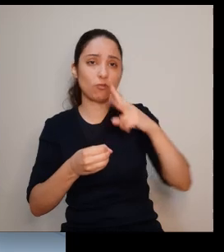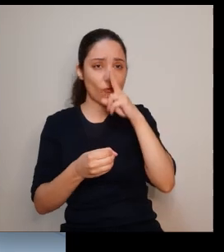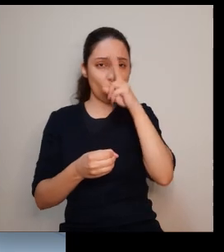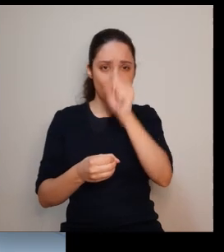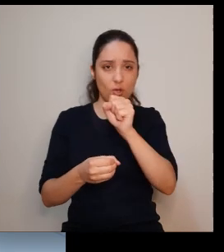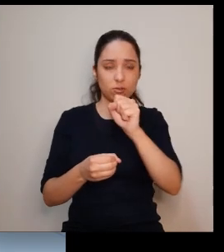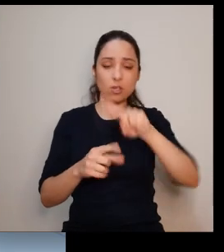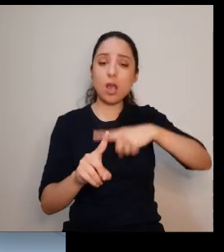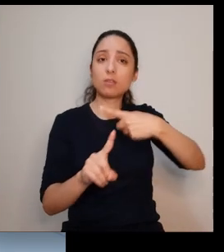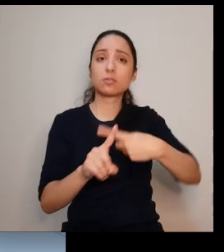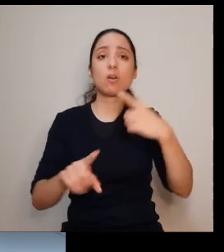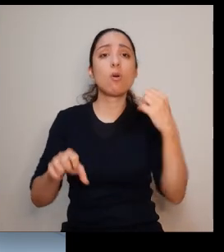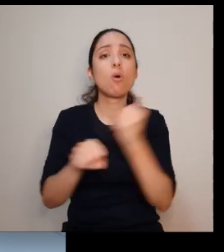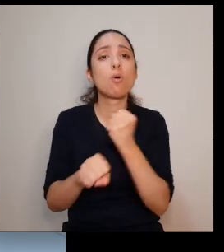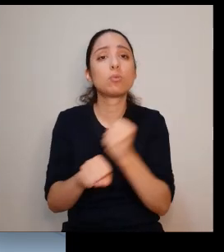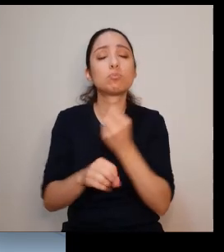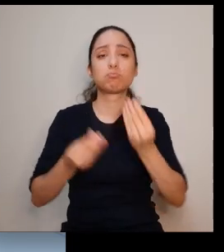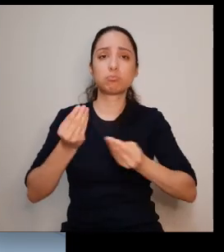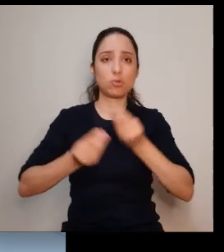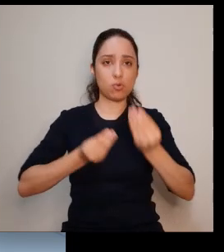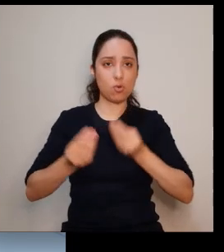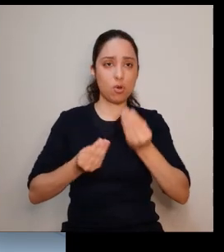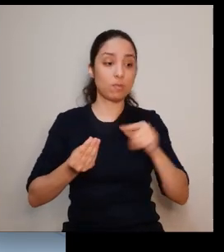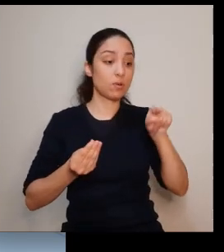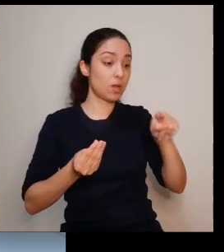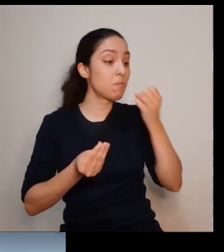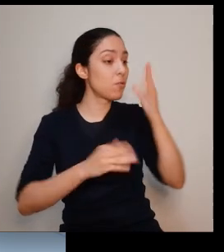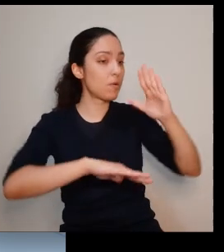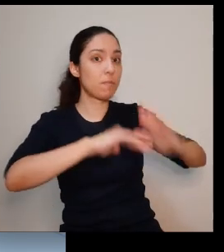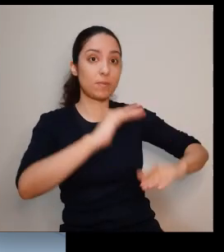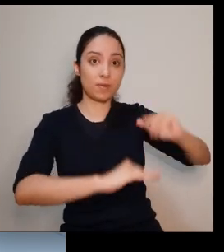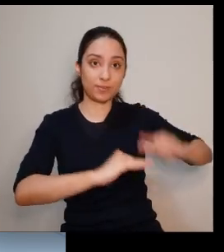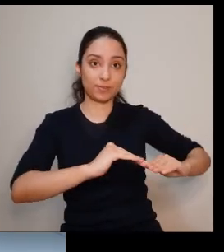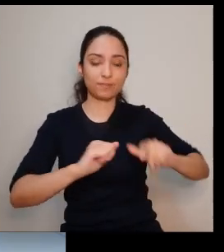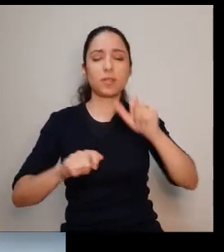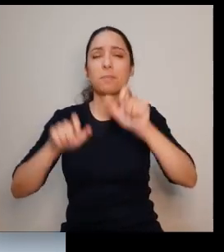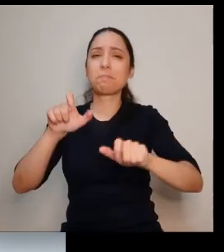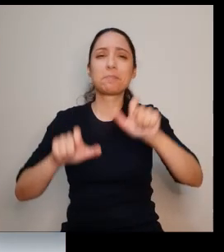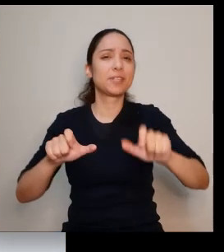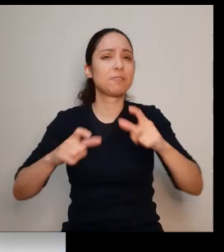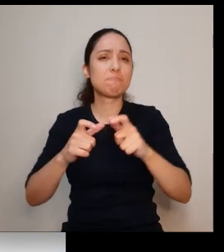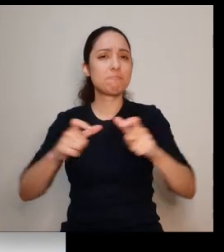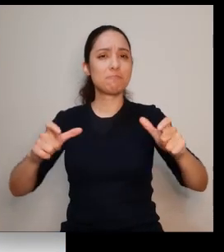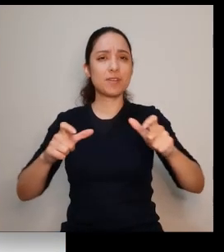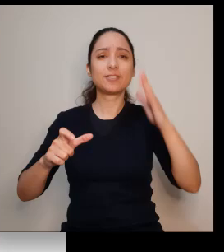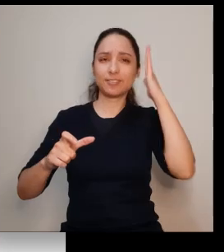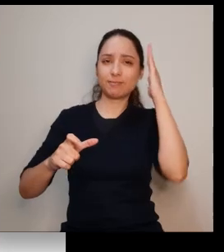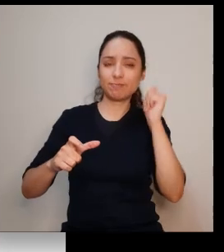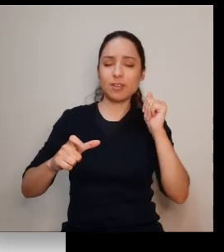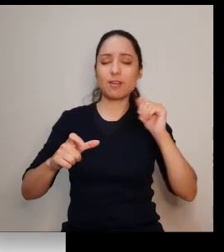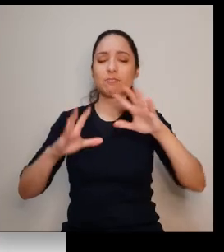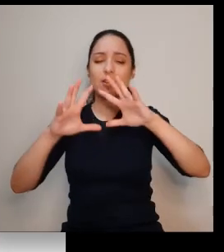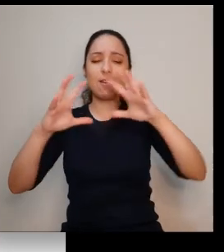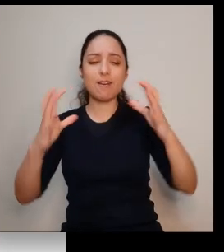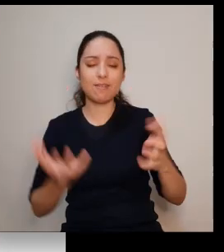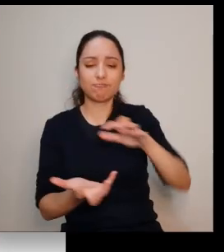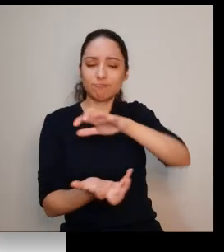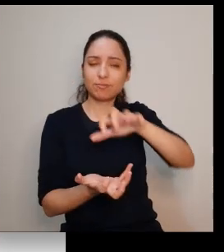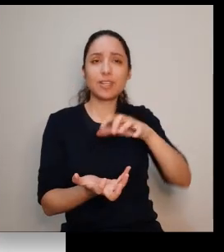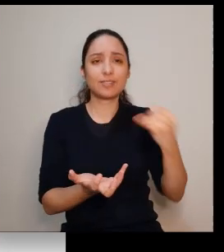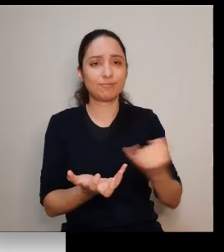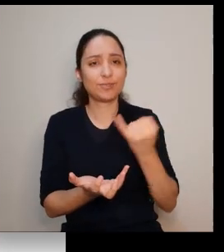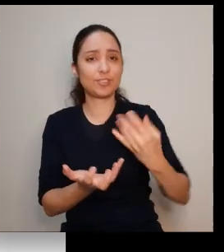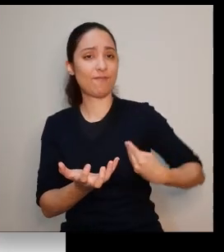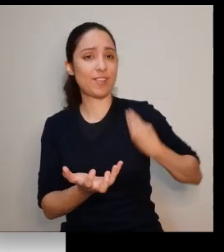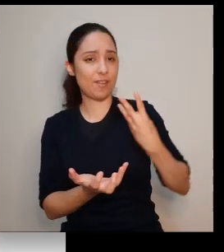Mais Resilientes, que é parte de uma campanha global das Nações Unidas. Tem crescido o reconhecimento sobre a importância